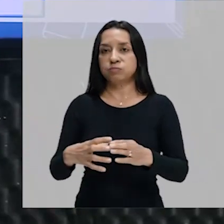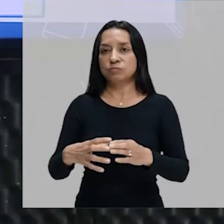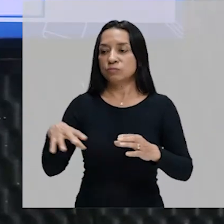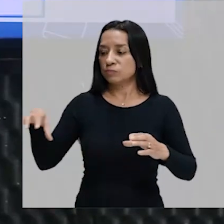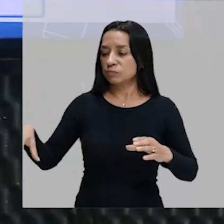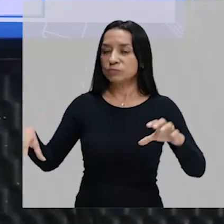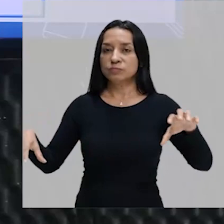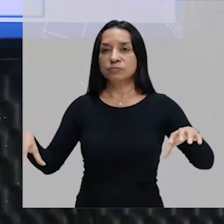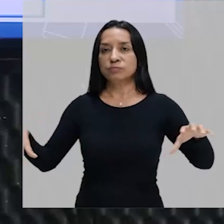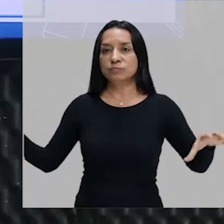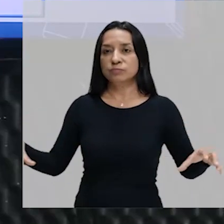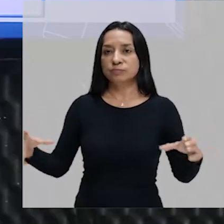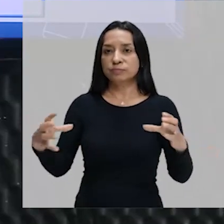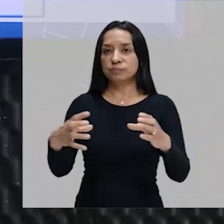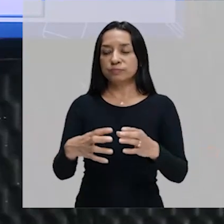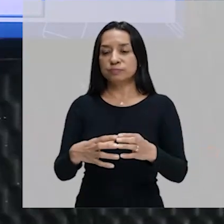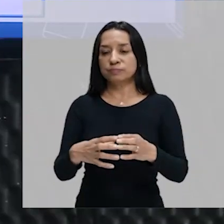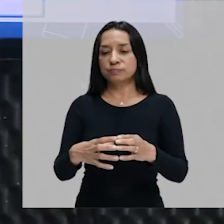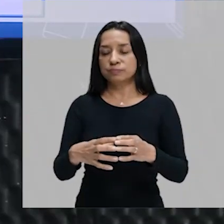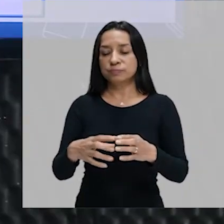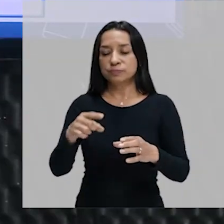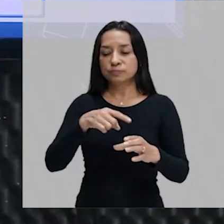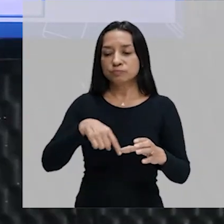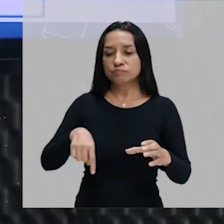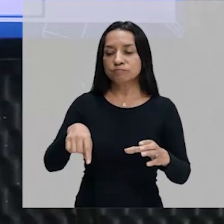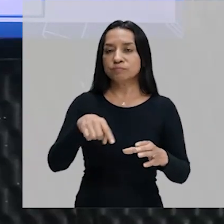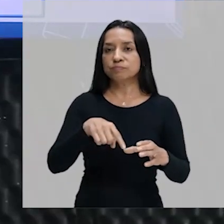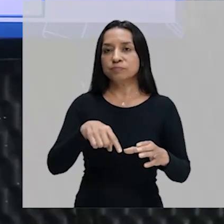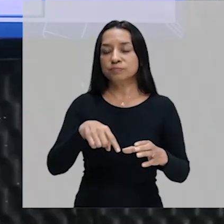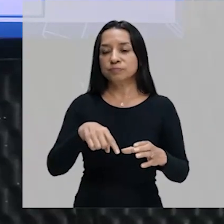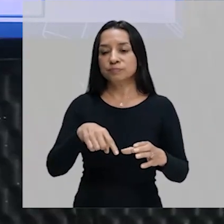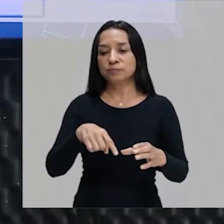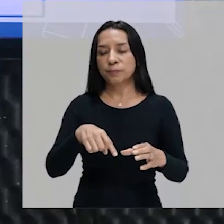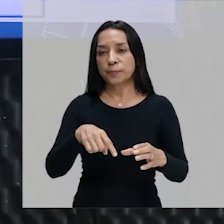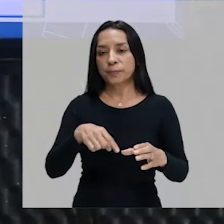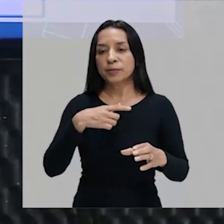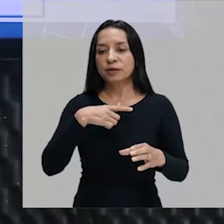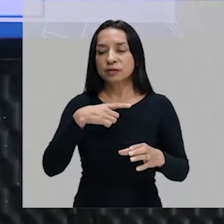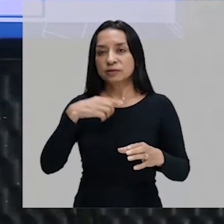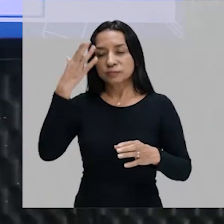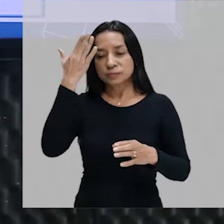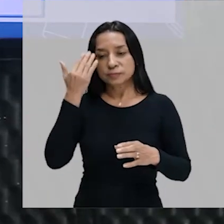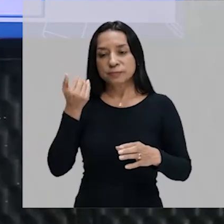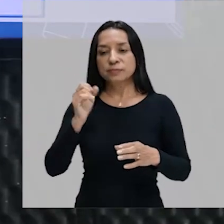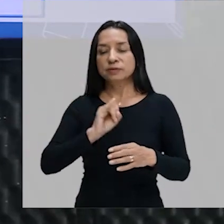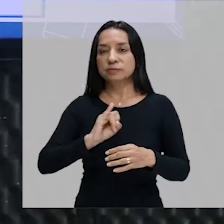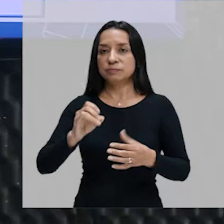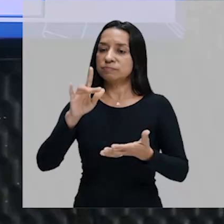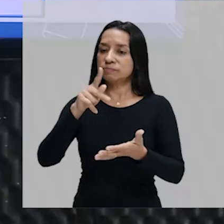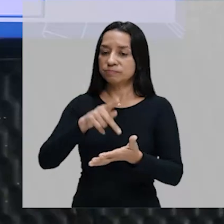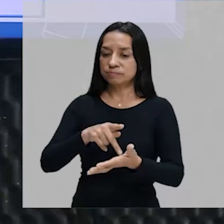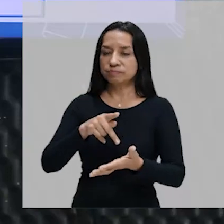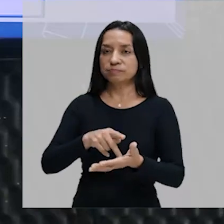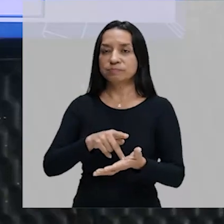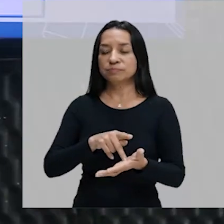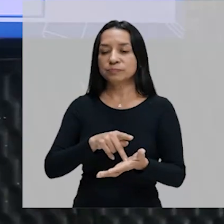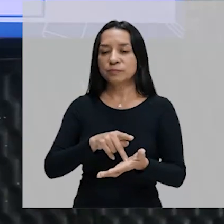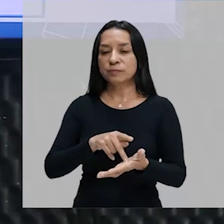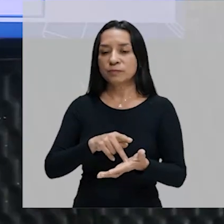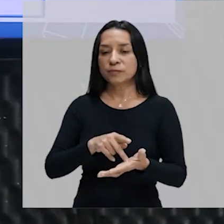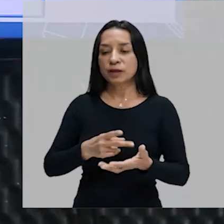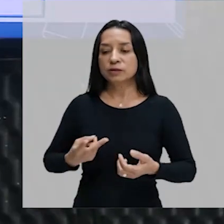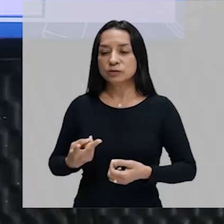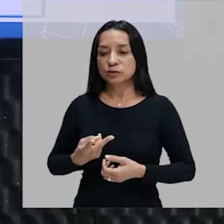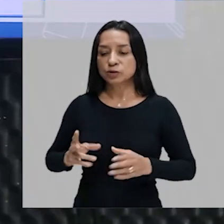esses descendentes e juntar eles, aí a gente tem que saber se realmente esses